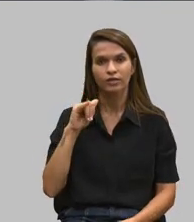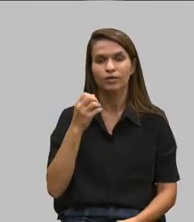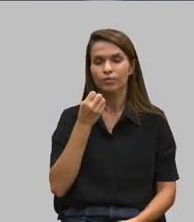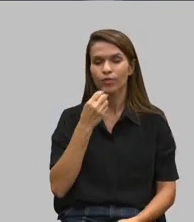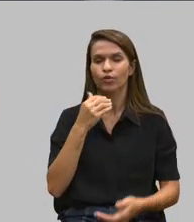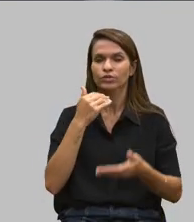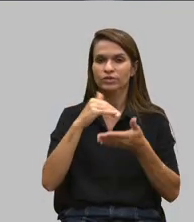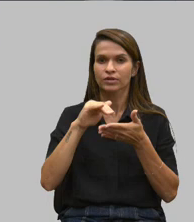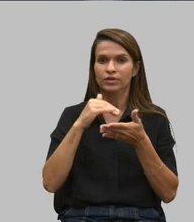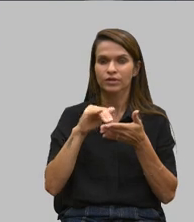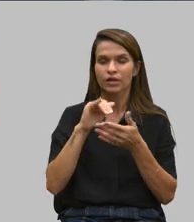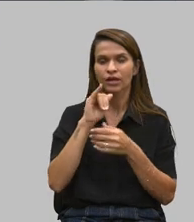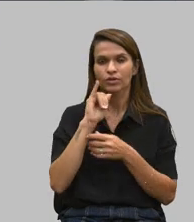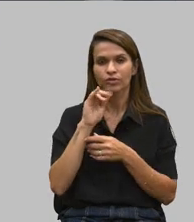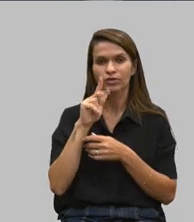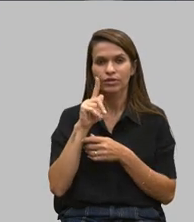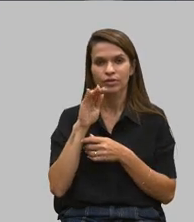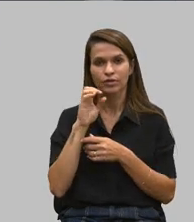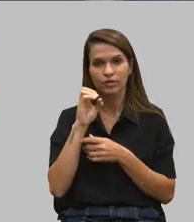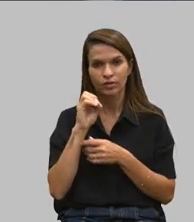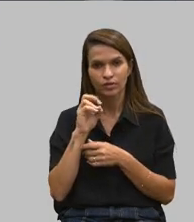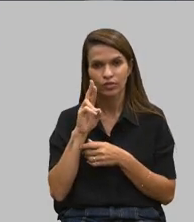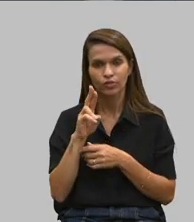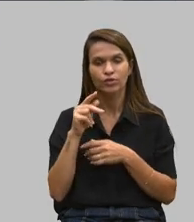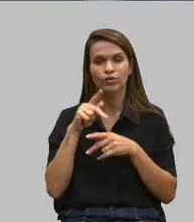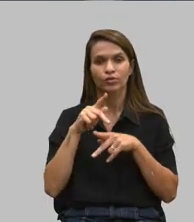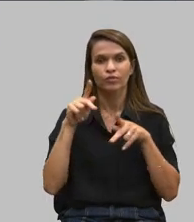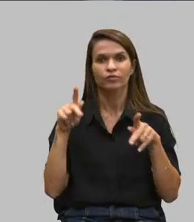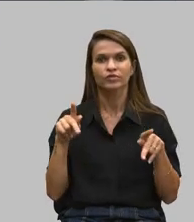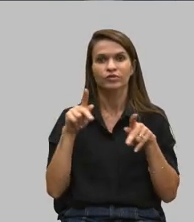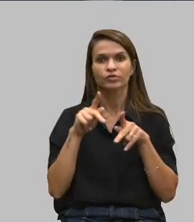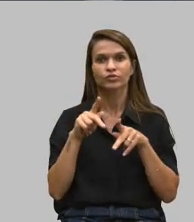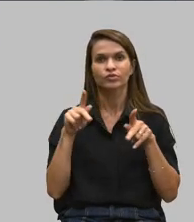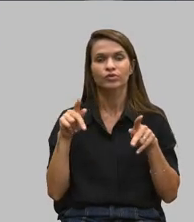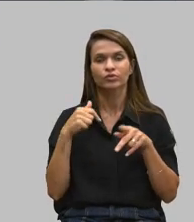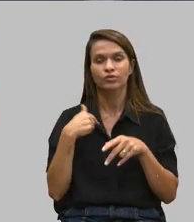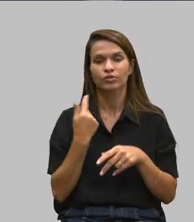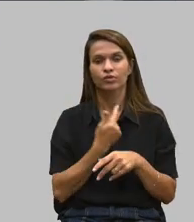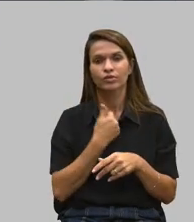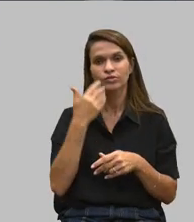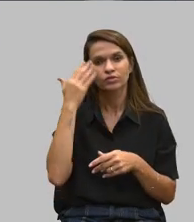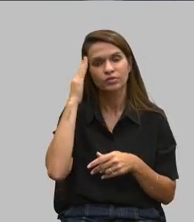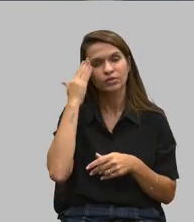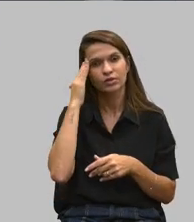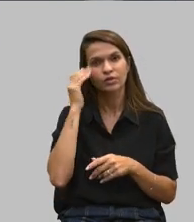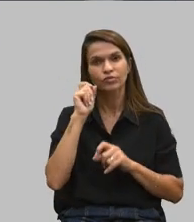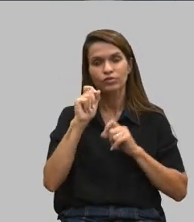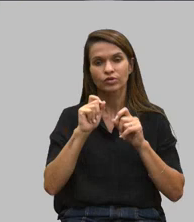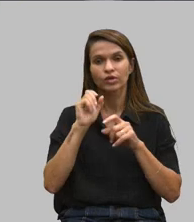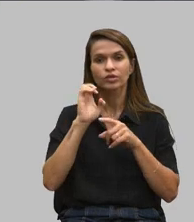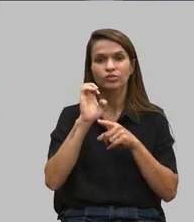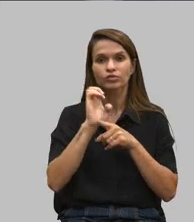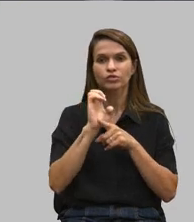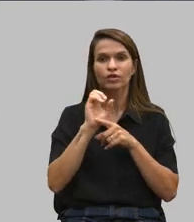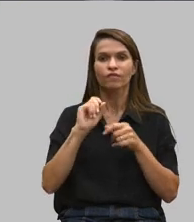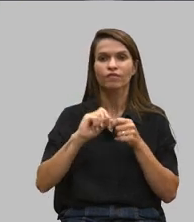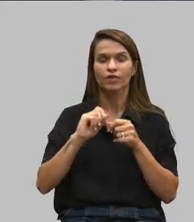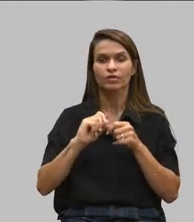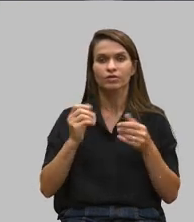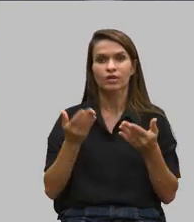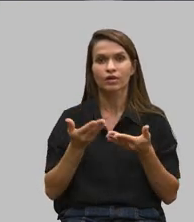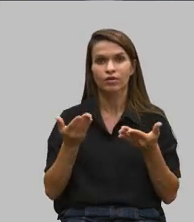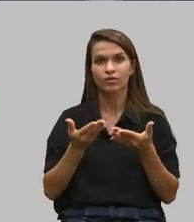Igor que enquanto Professor nós entendemos que o que o Estado faz agora